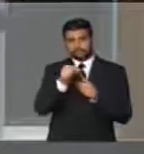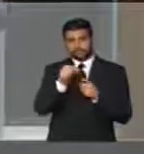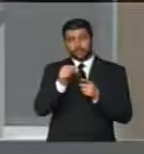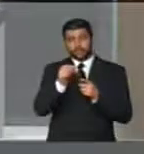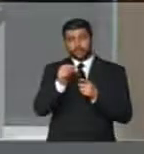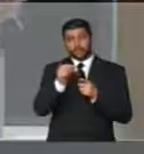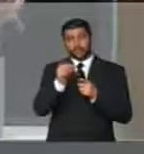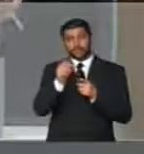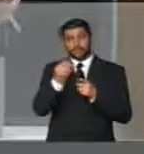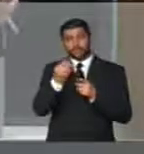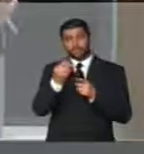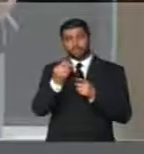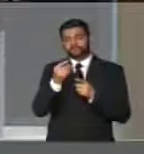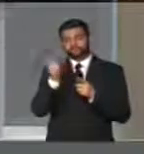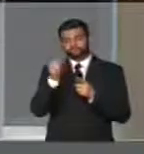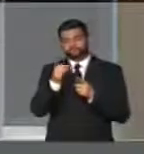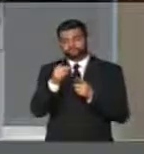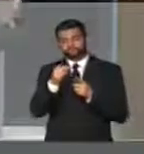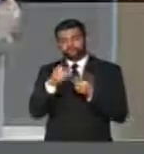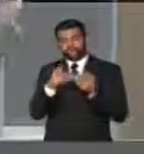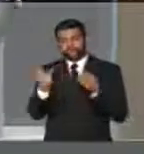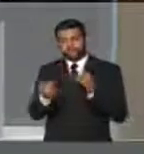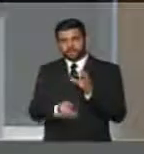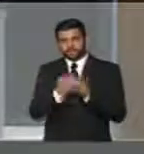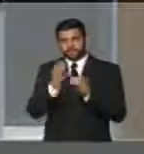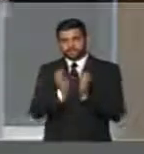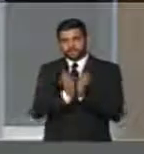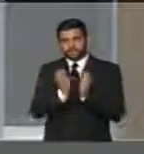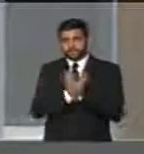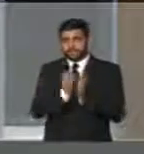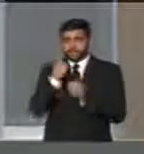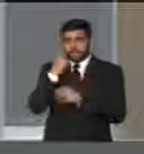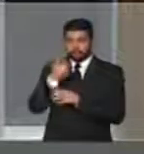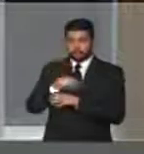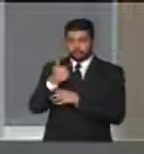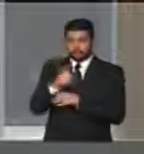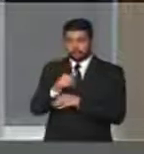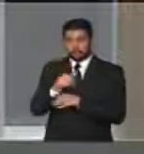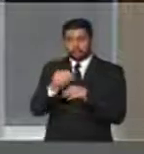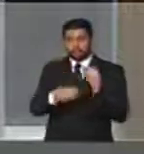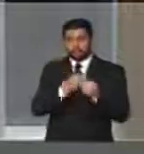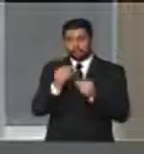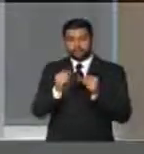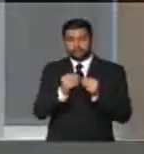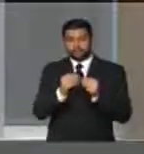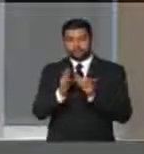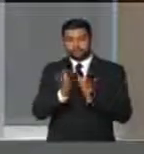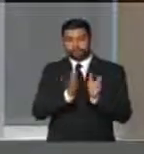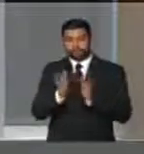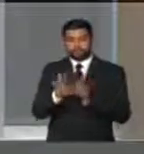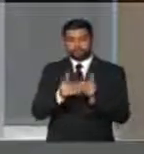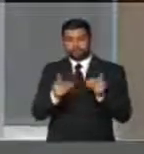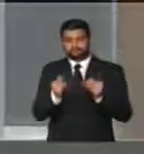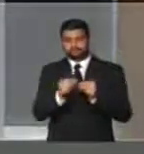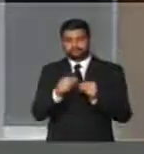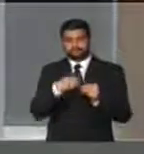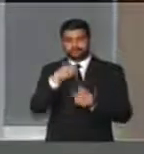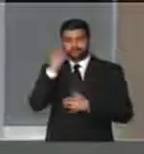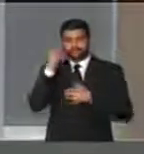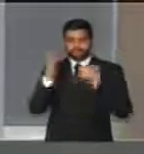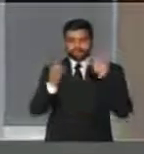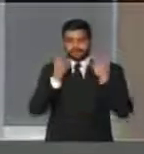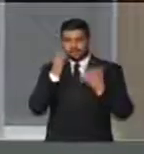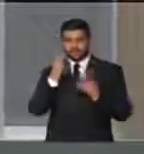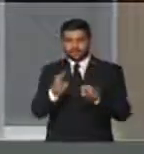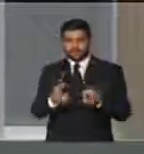é esta composição que está analisando como flexibilizar e facilitar